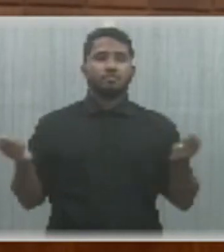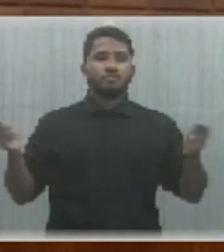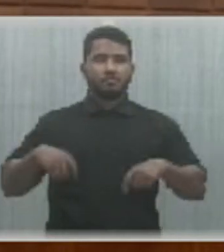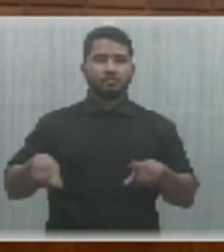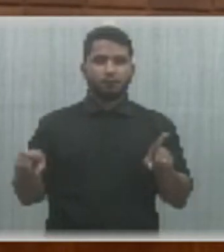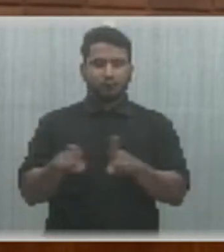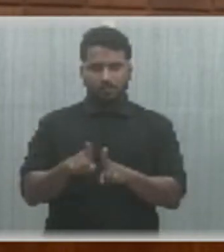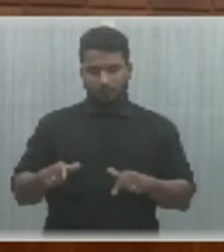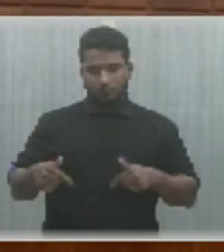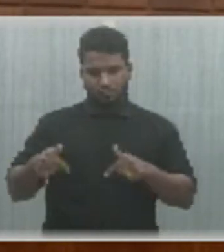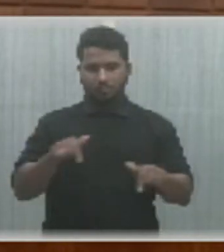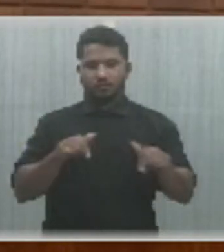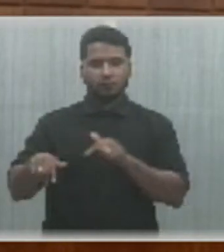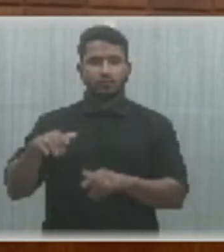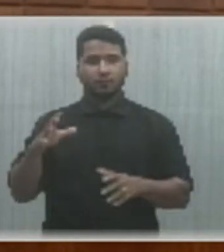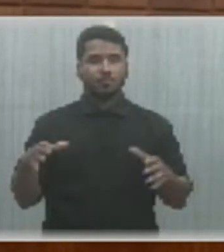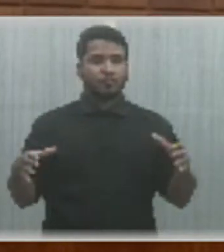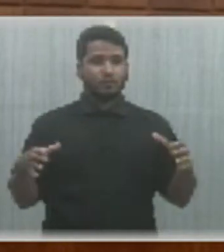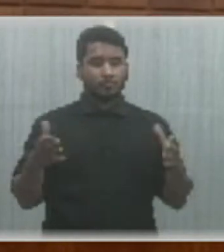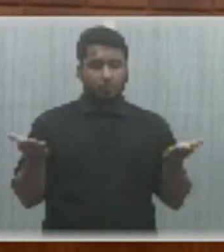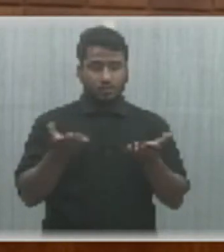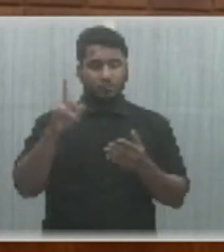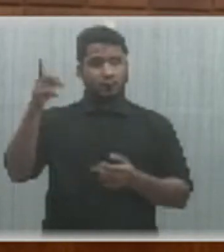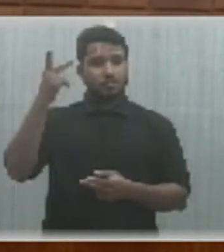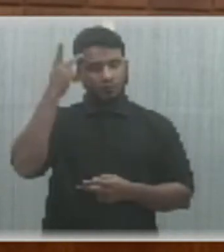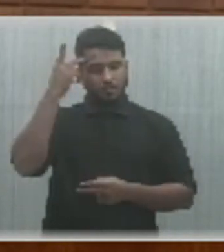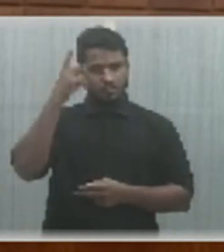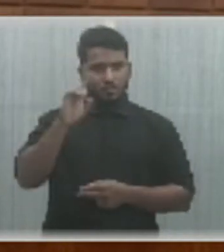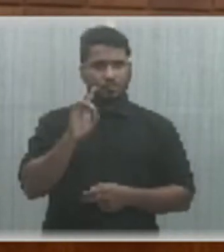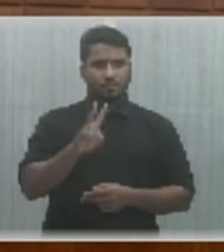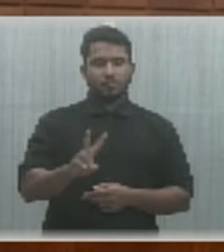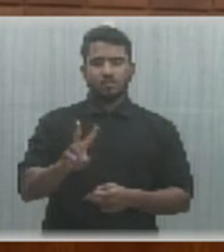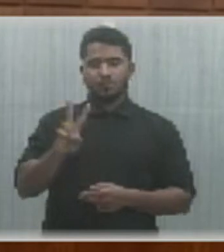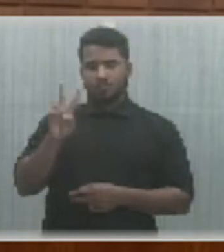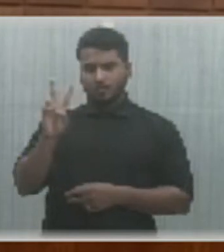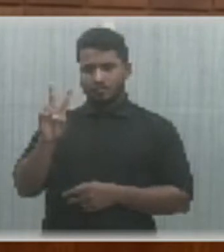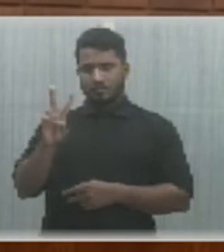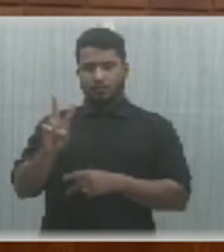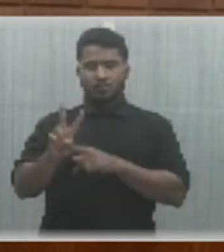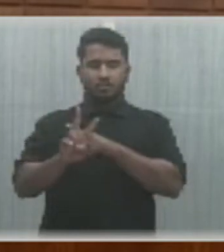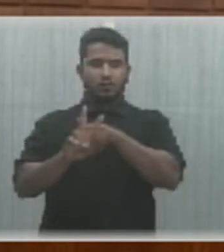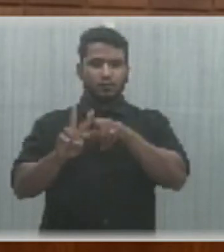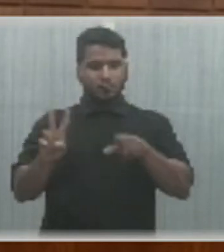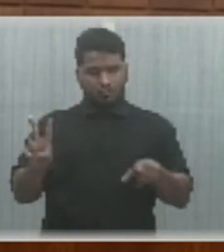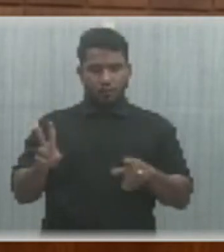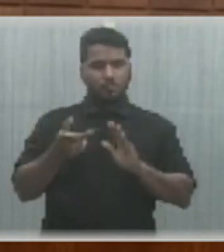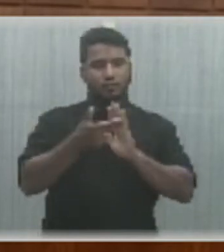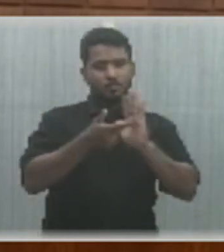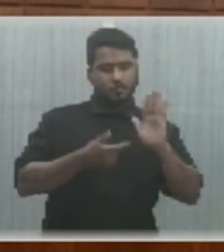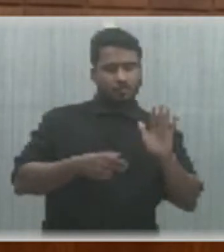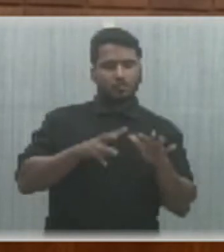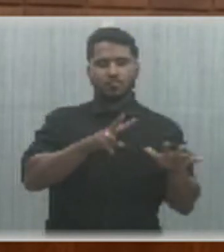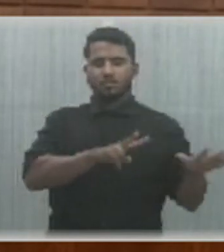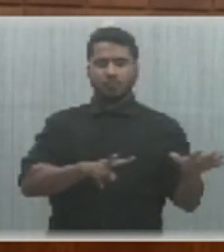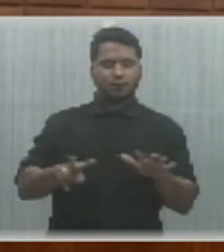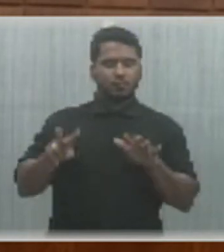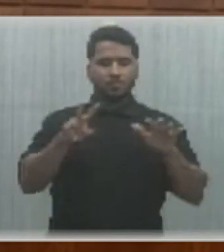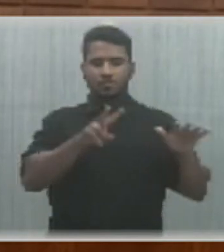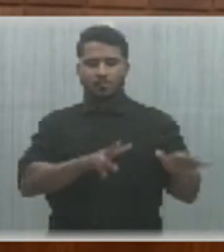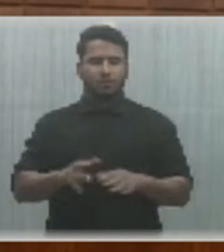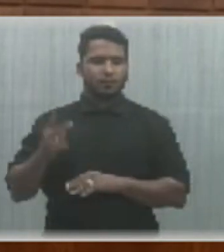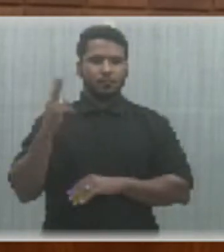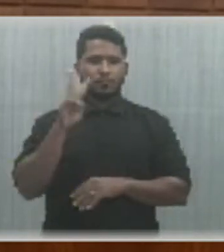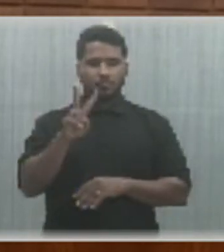estar fazendo. Hoje faz no São Paulo, só com duas cirurgias por semana,